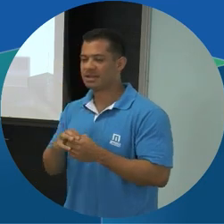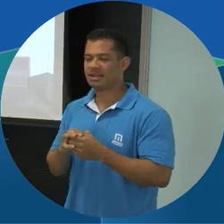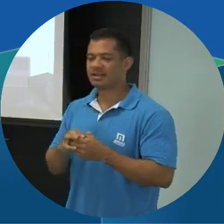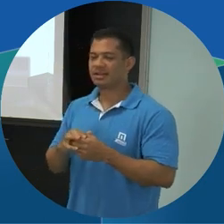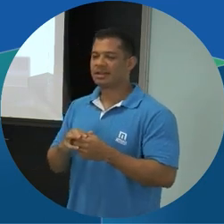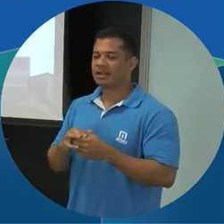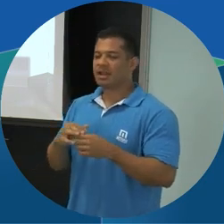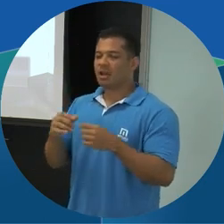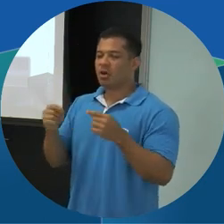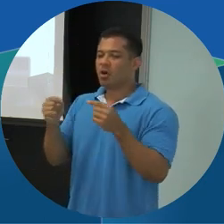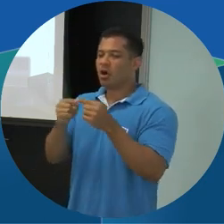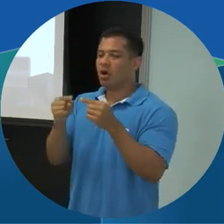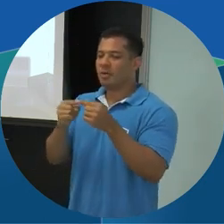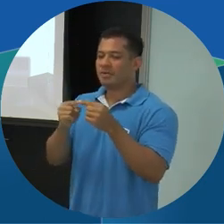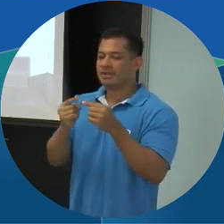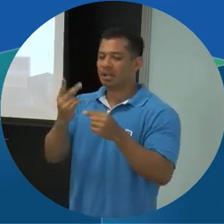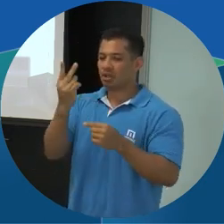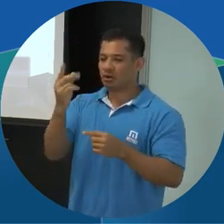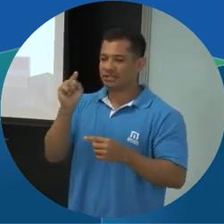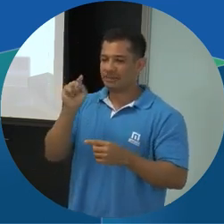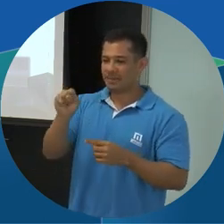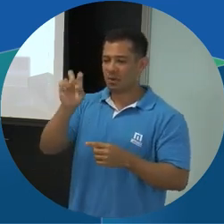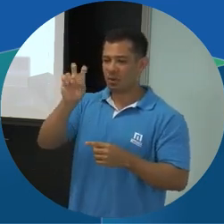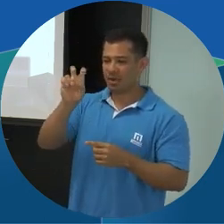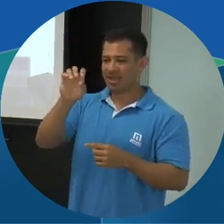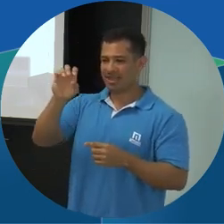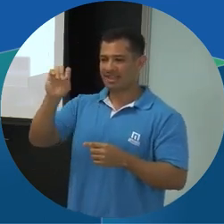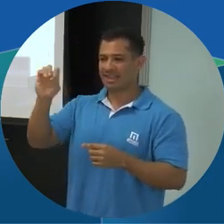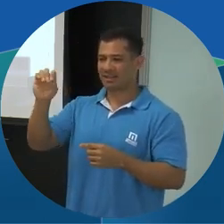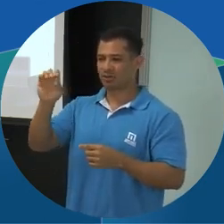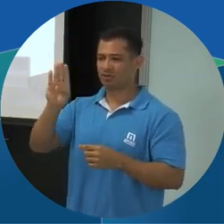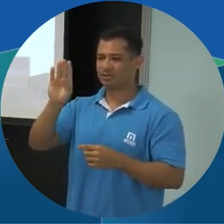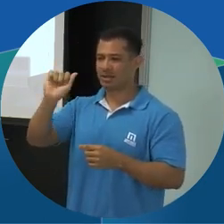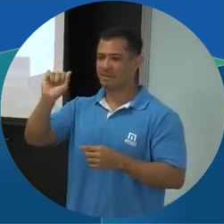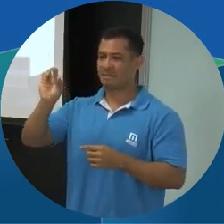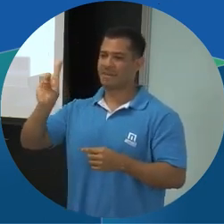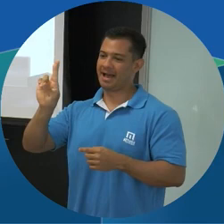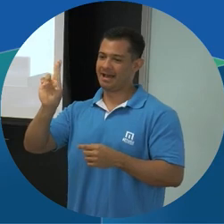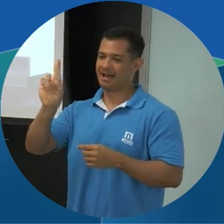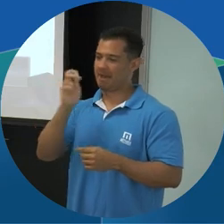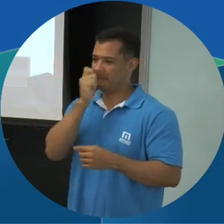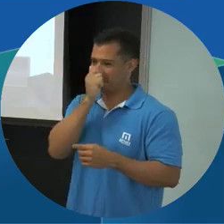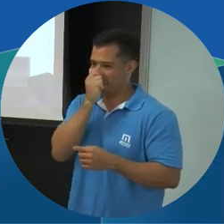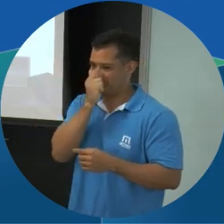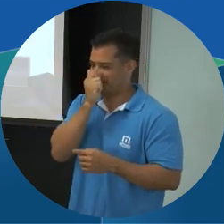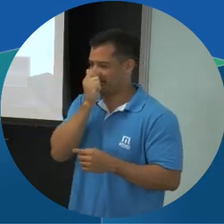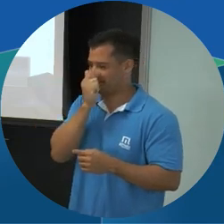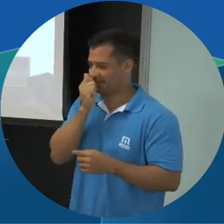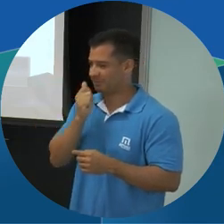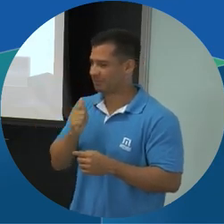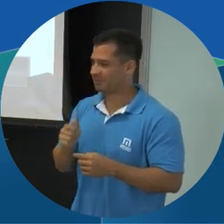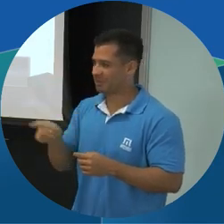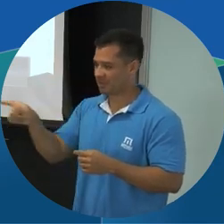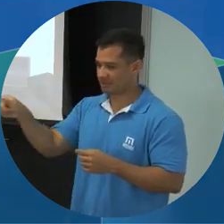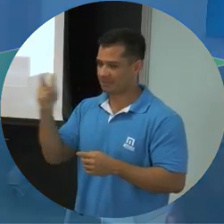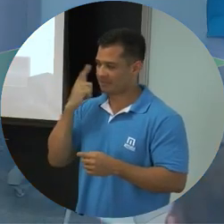a 2.500 bar de pressão. Presta sua mão,